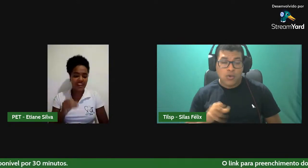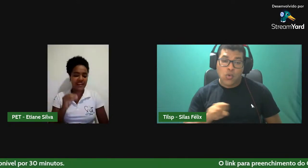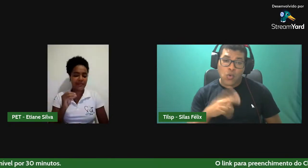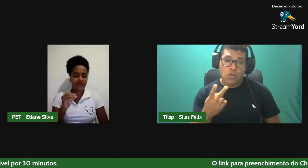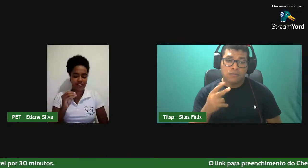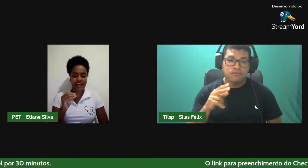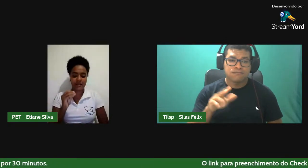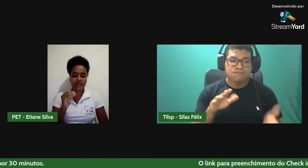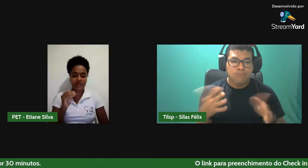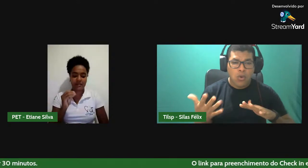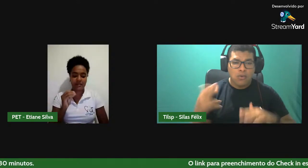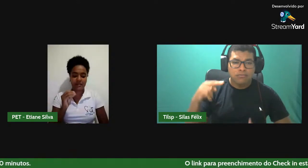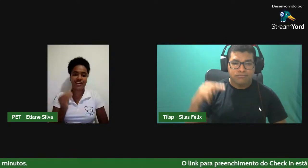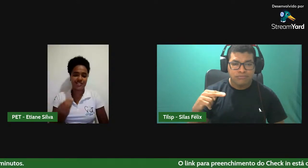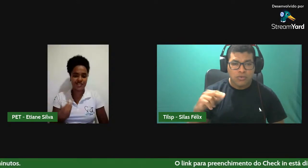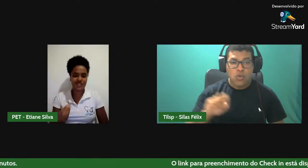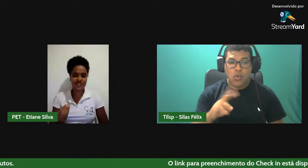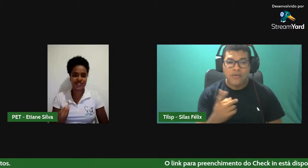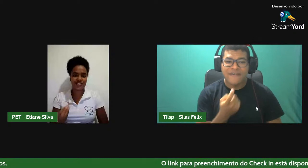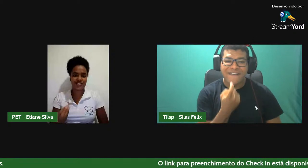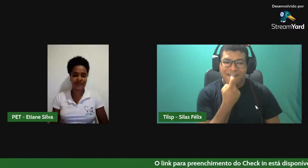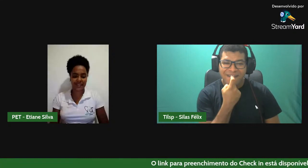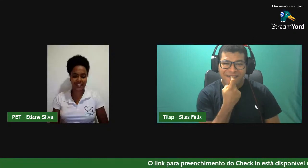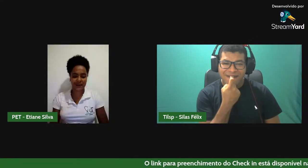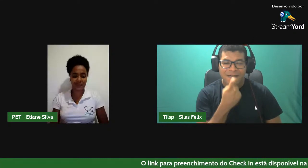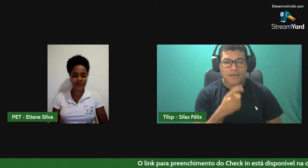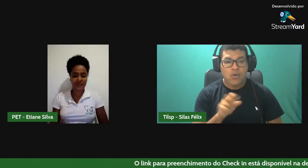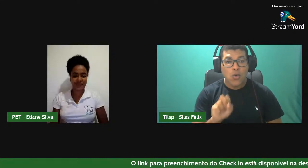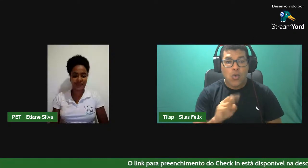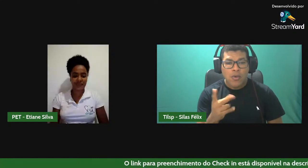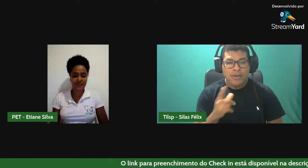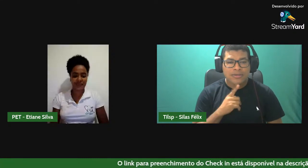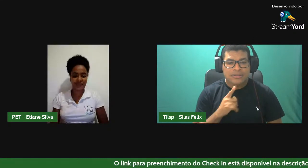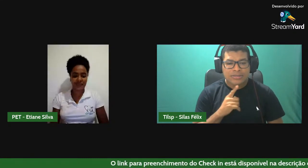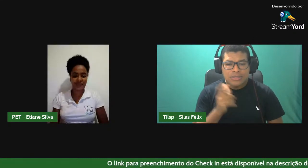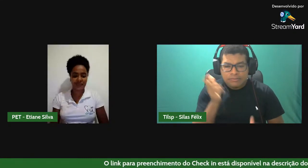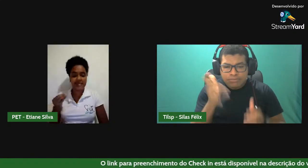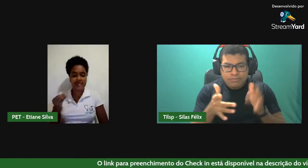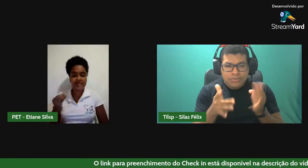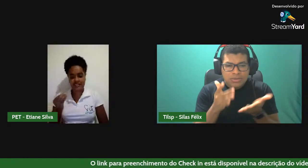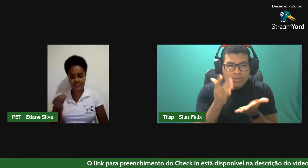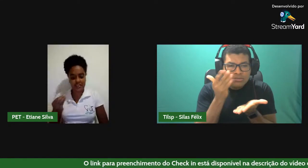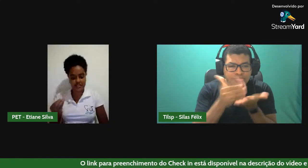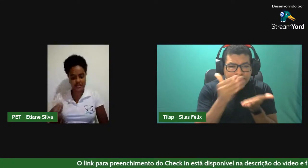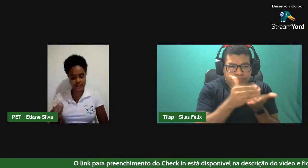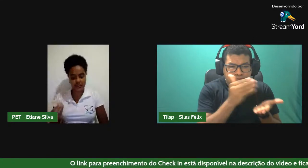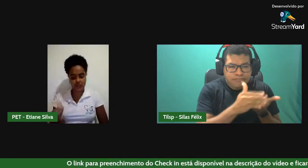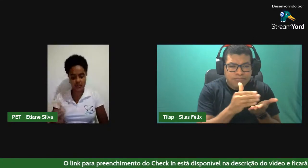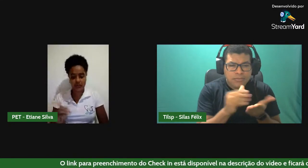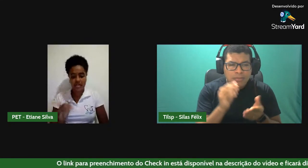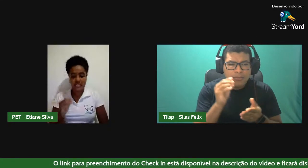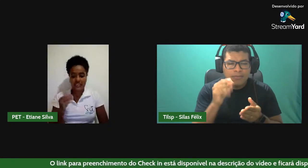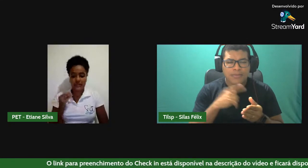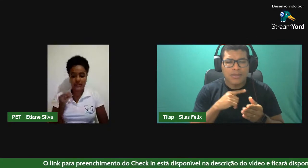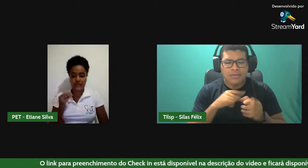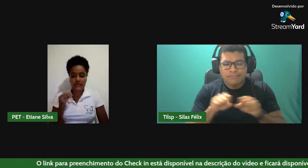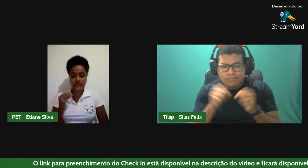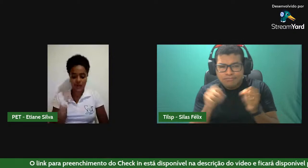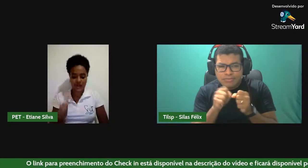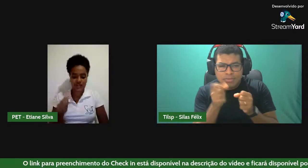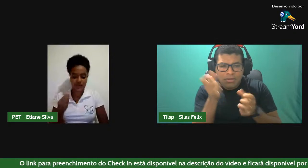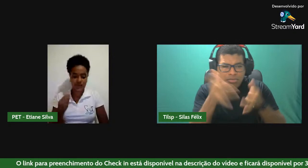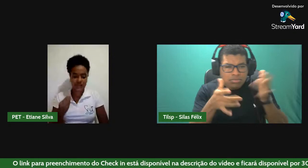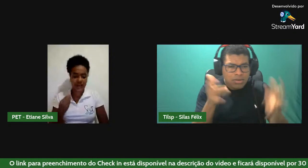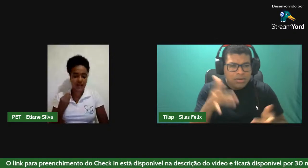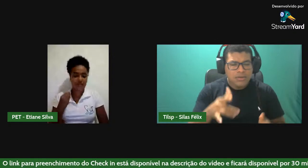mesmo fragmentos de vestígios. Olha que bacana. Então, para ministrar esse minicurso, temos